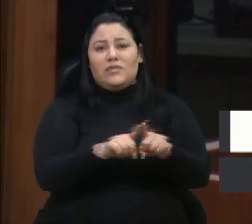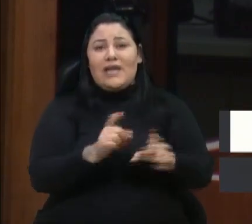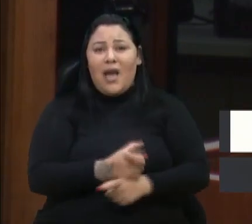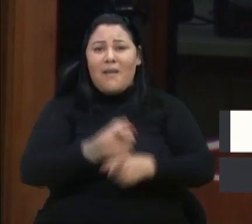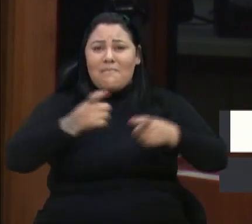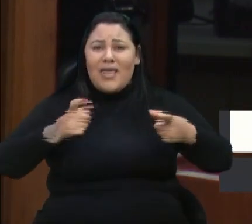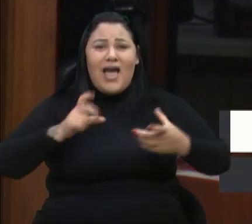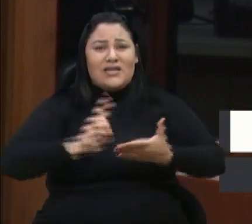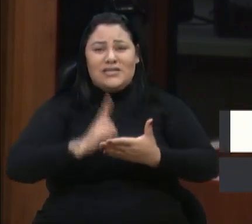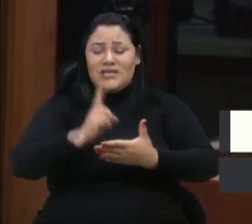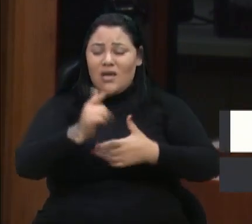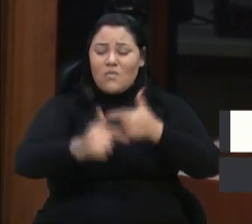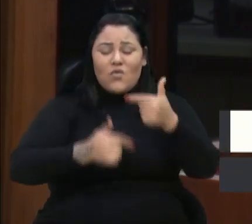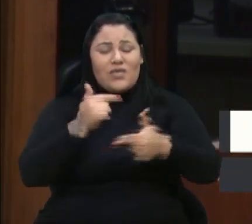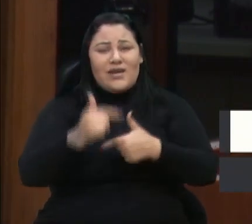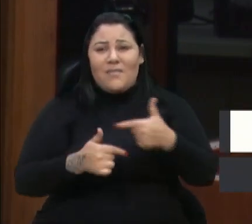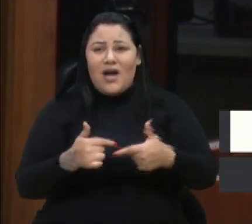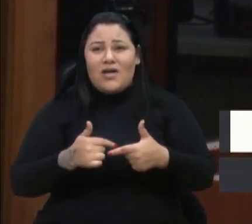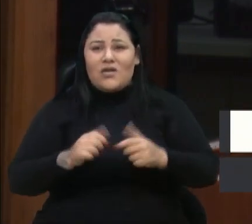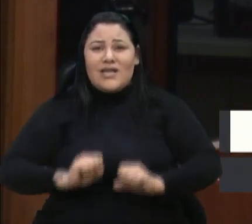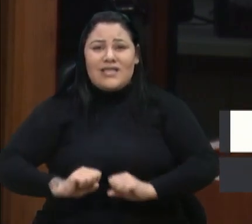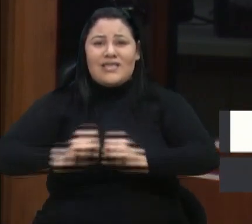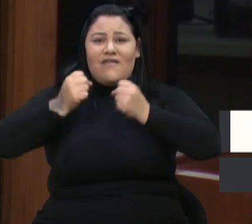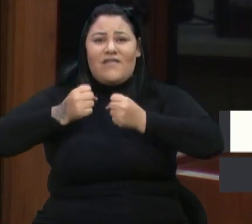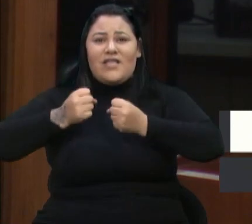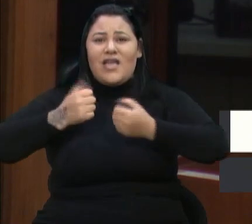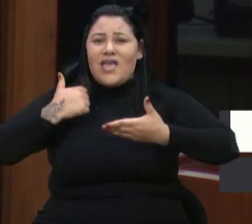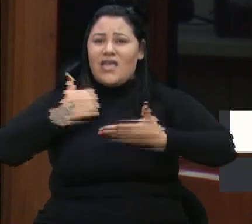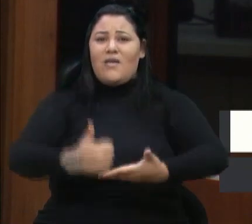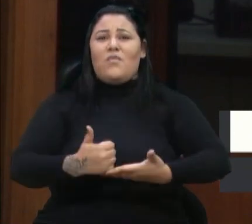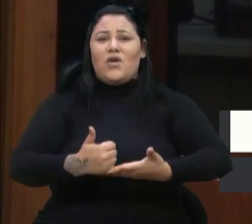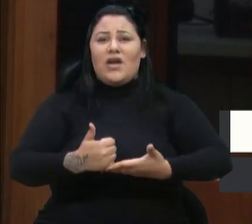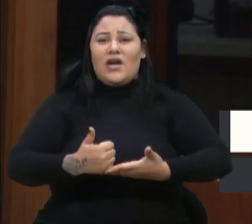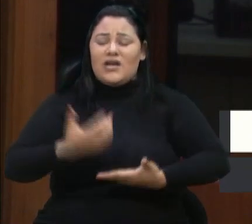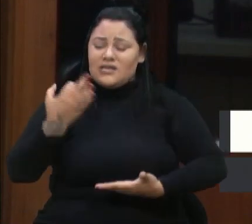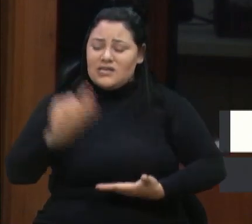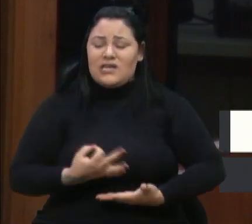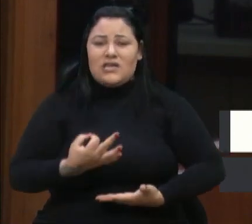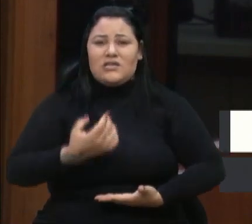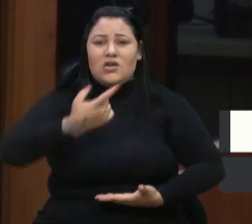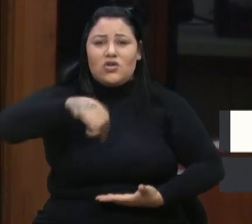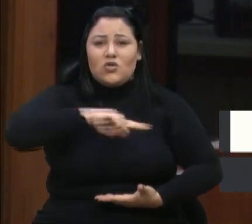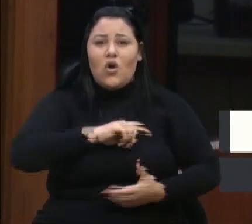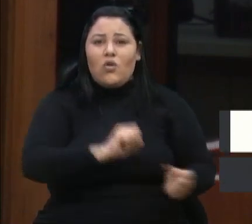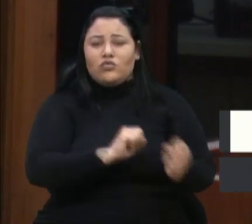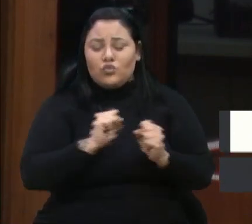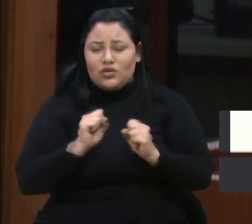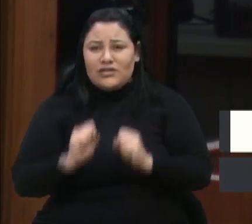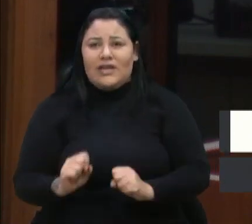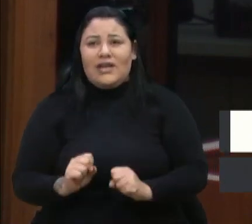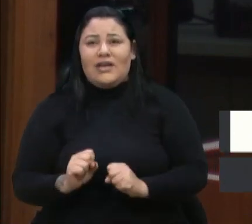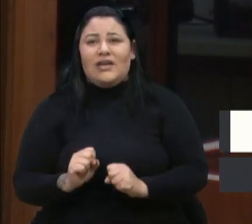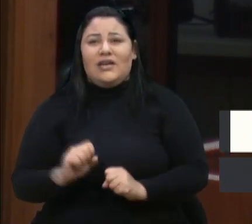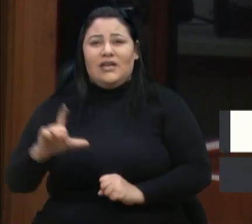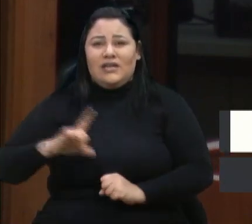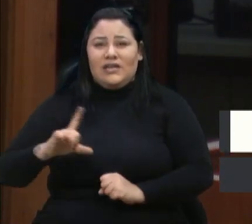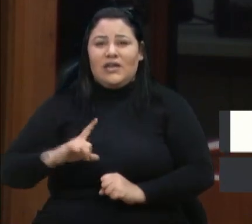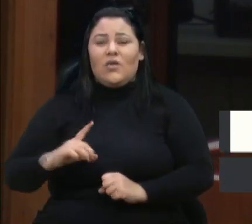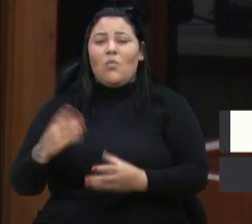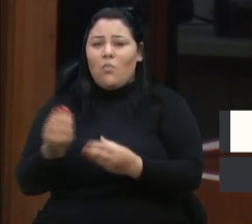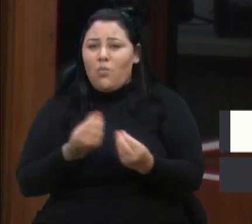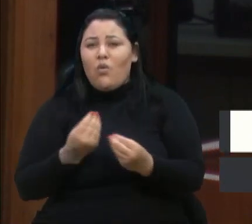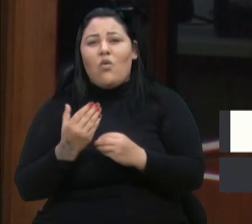vez mais esse trabalho, defender e, com certeza, o que nós pudermos levar um pouco de alento